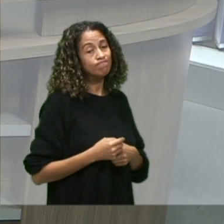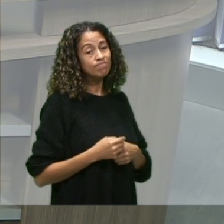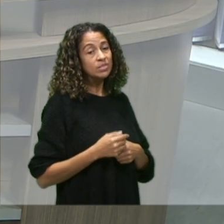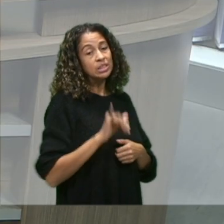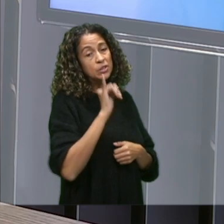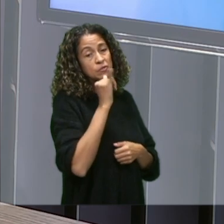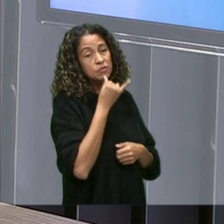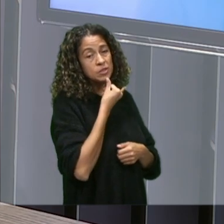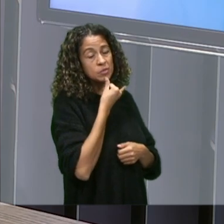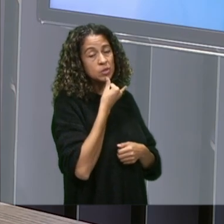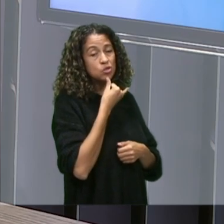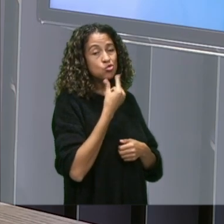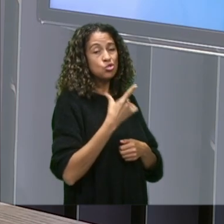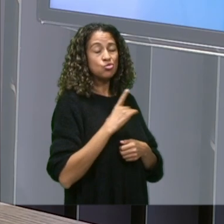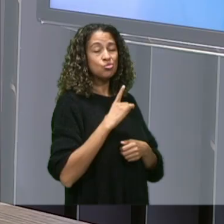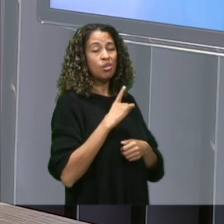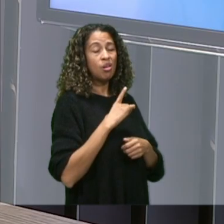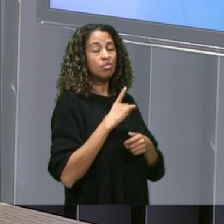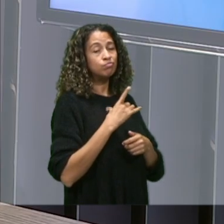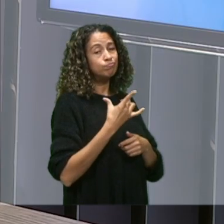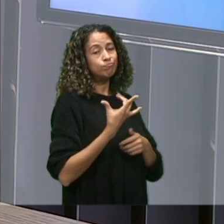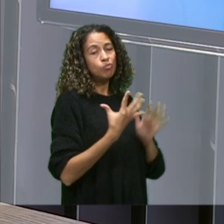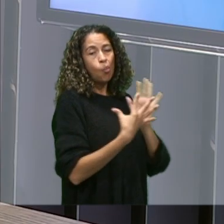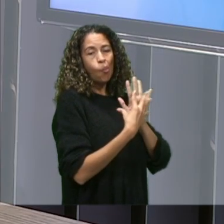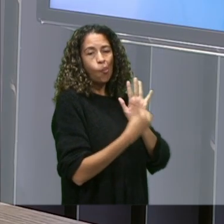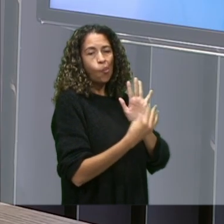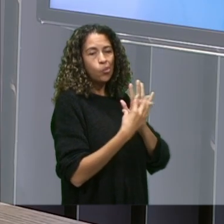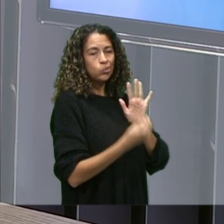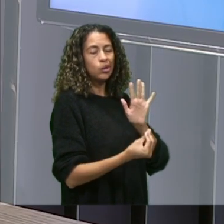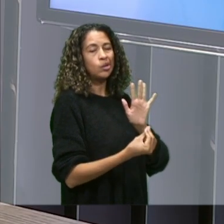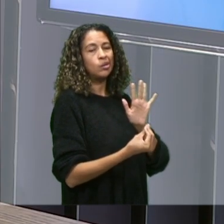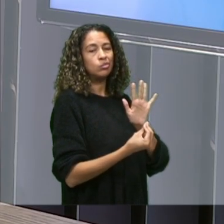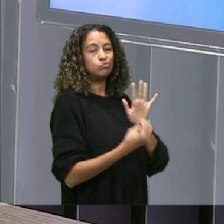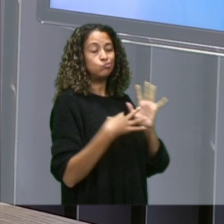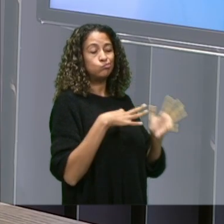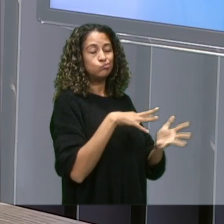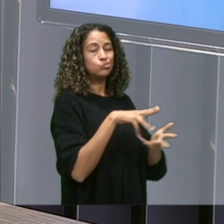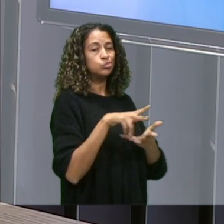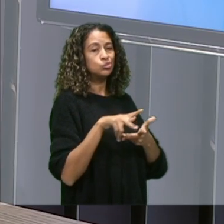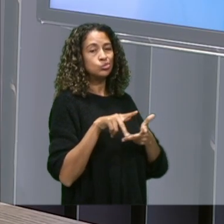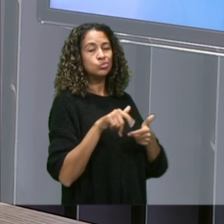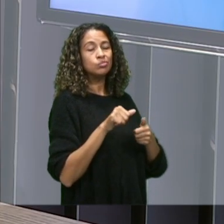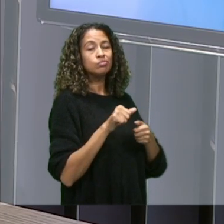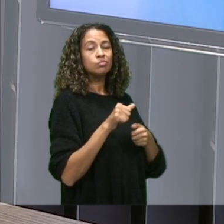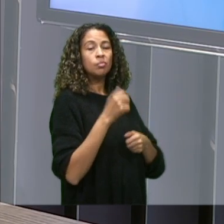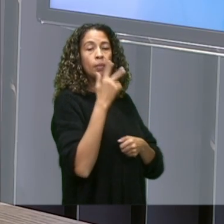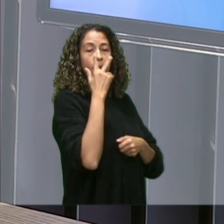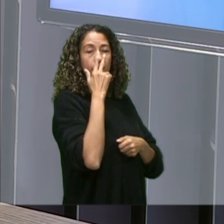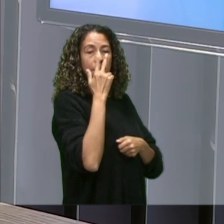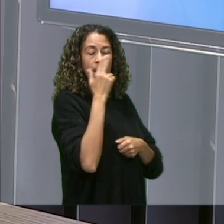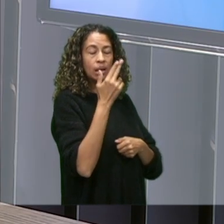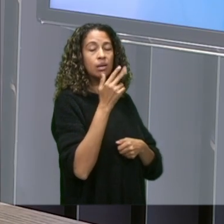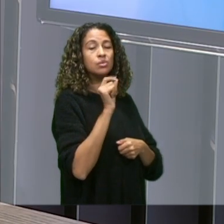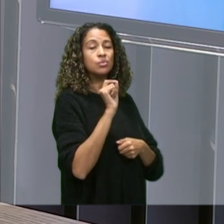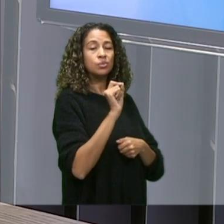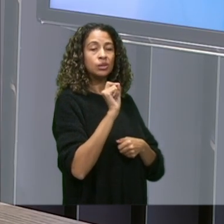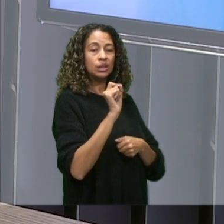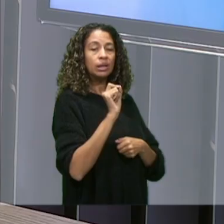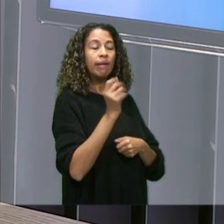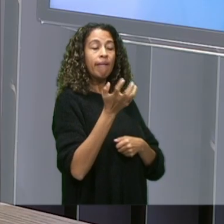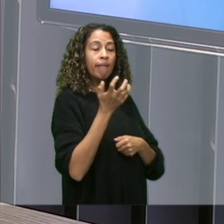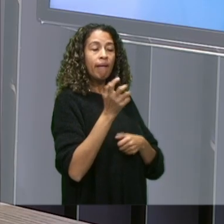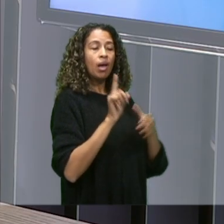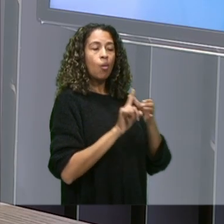vendo alguns exemplos de coisas que estão acontecendo no mundo que parece que querem reforçar o